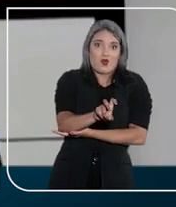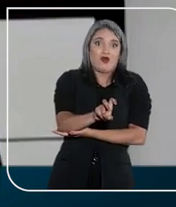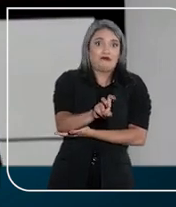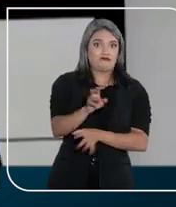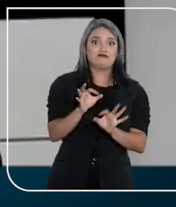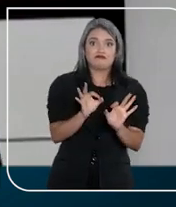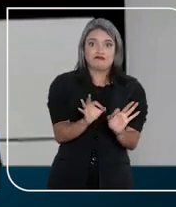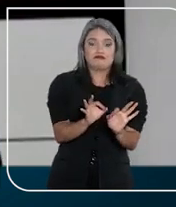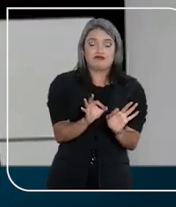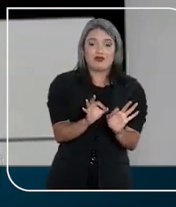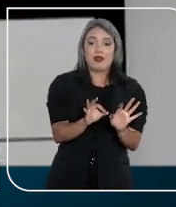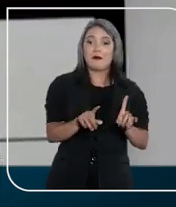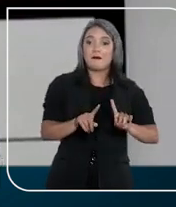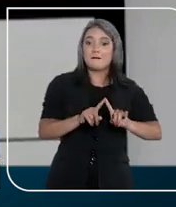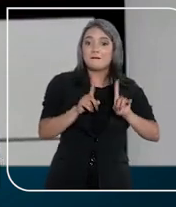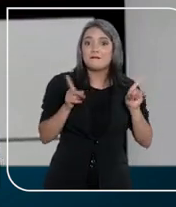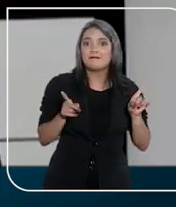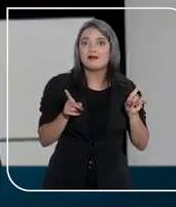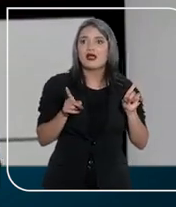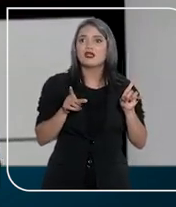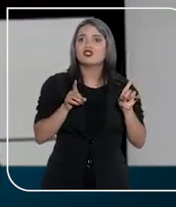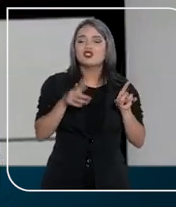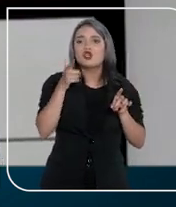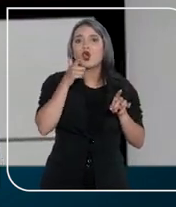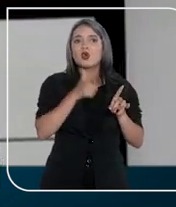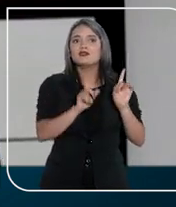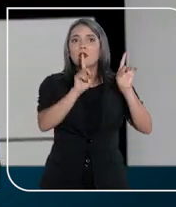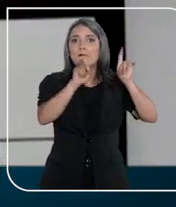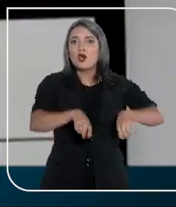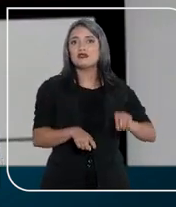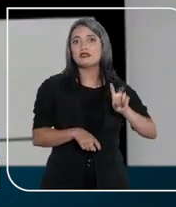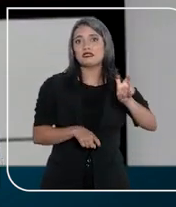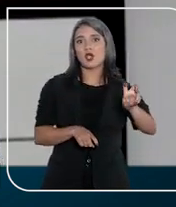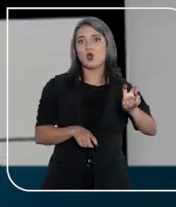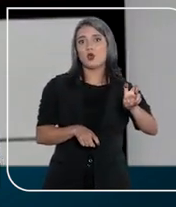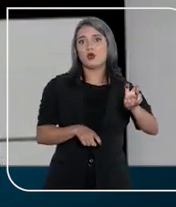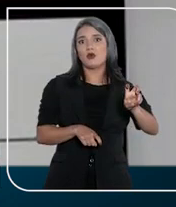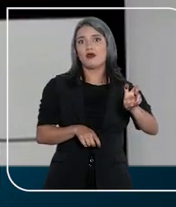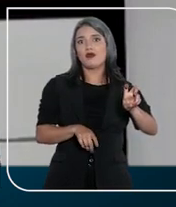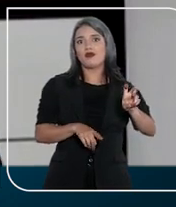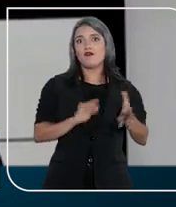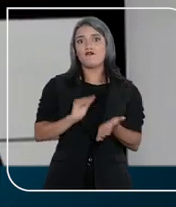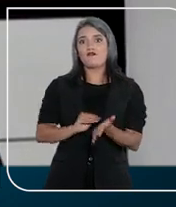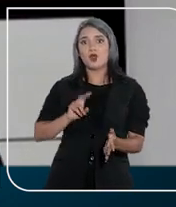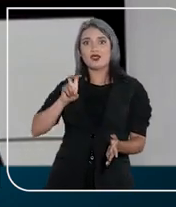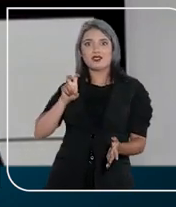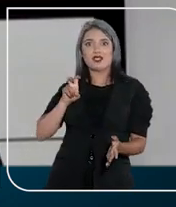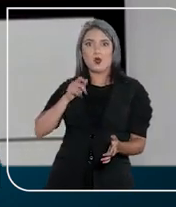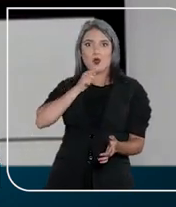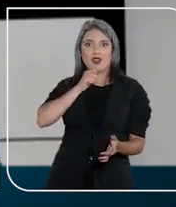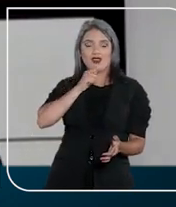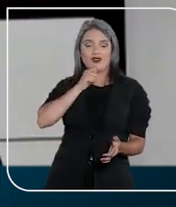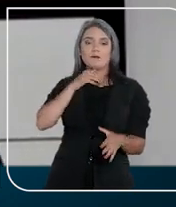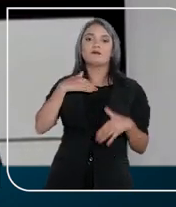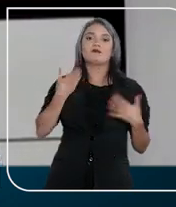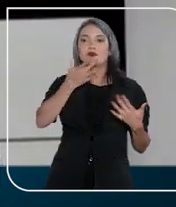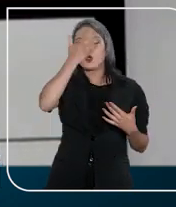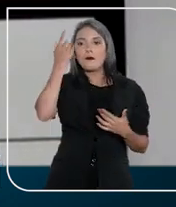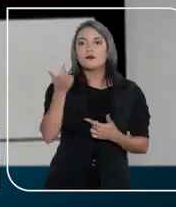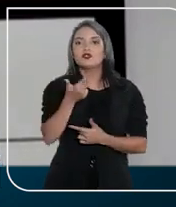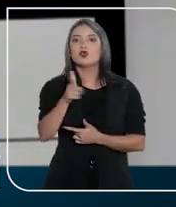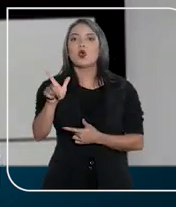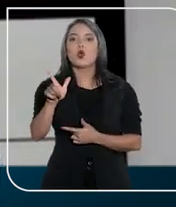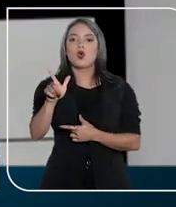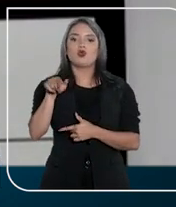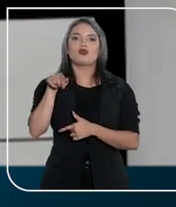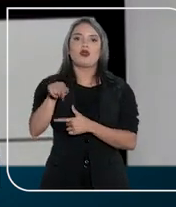incontroverso. Mas ela só tomou posse com 5. Portanto, aqueles candidatos, outros